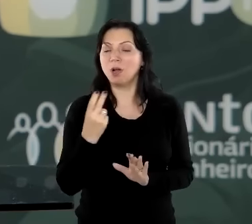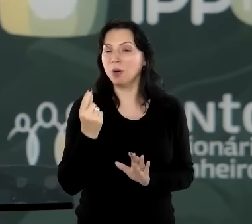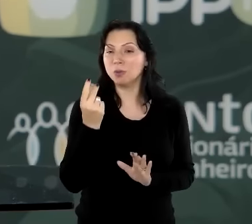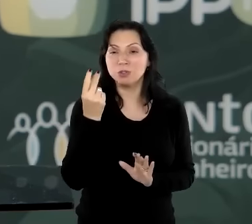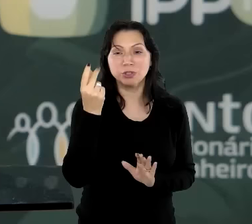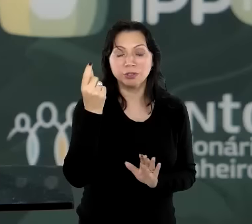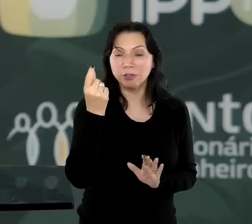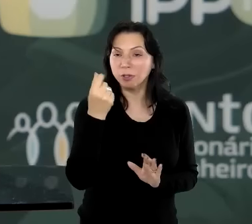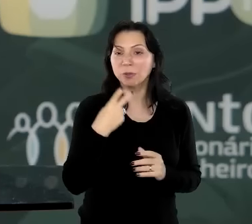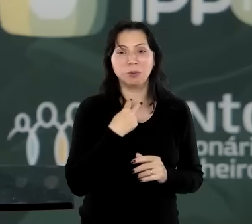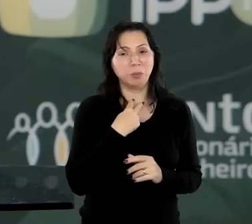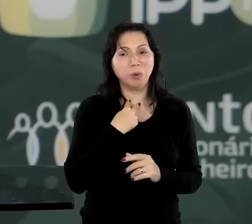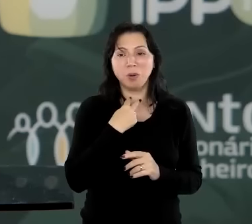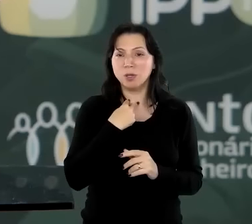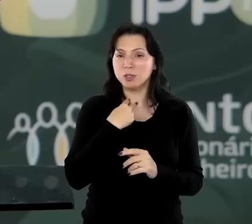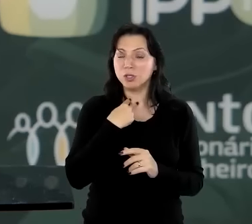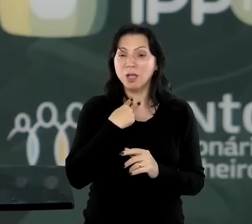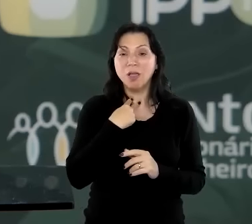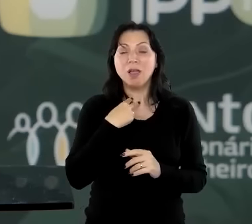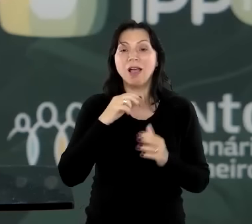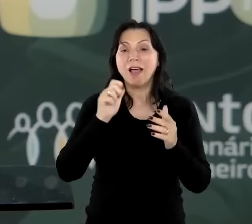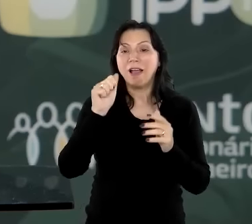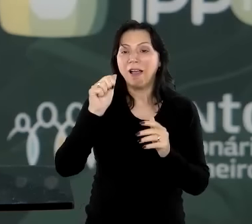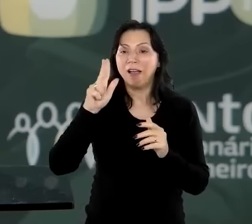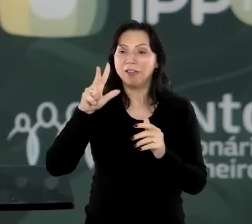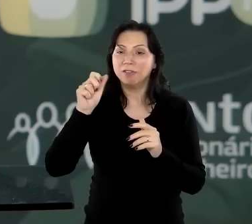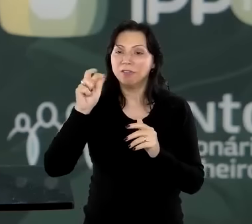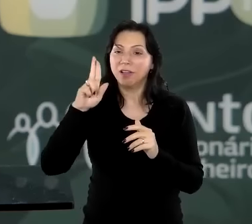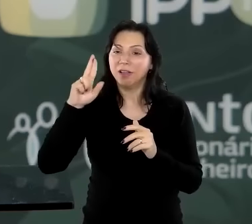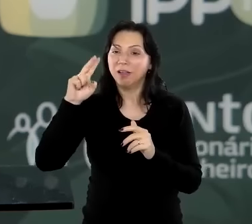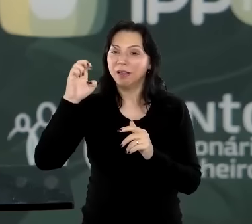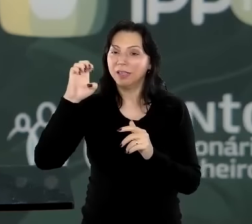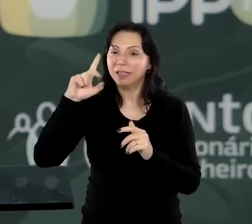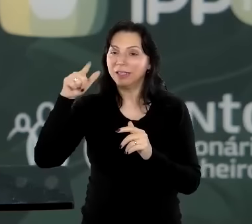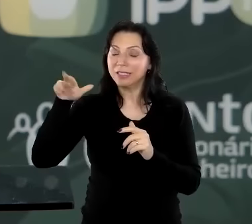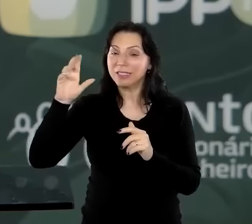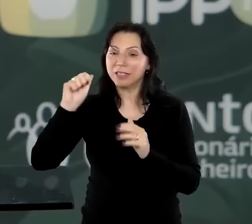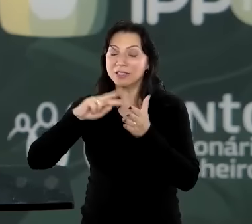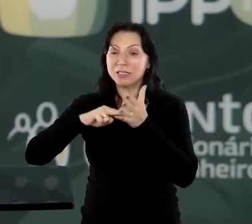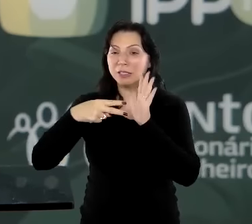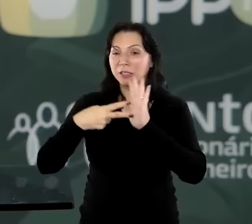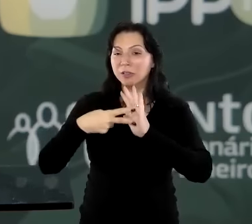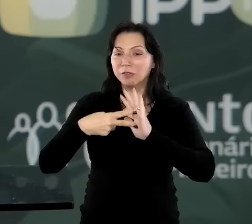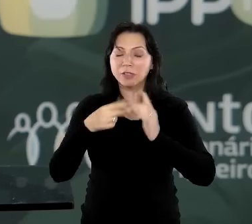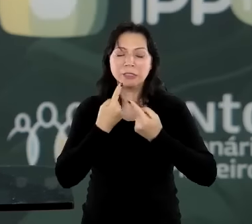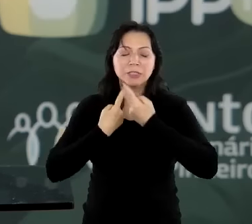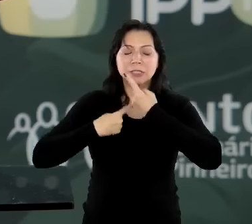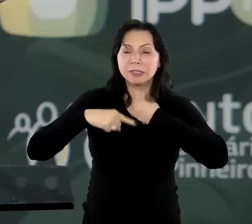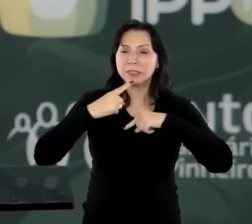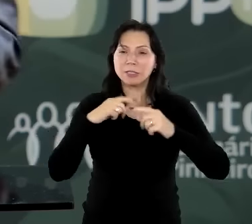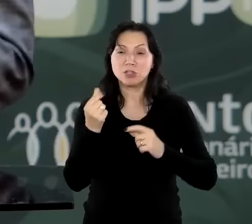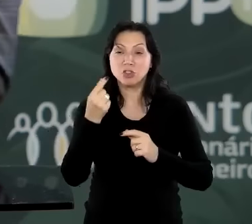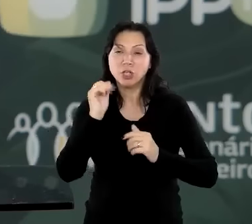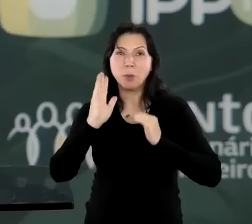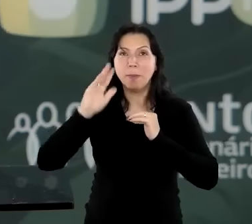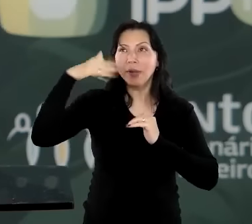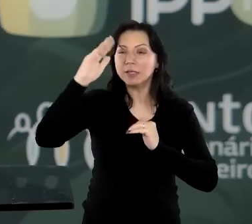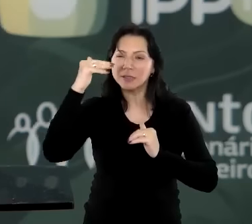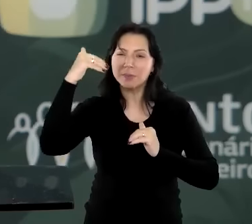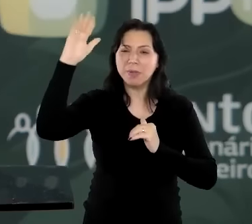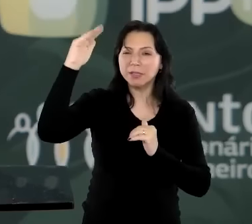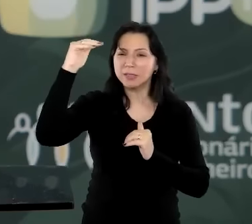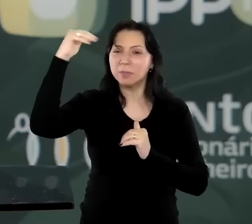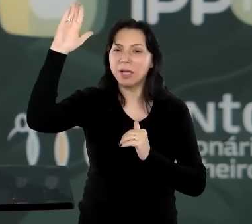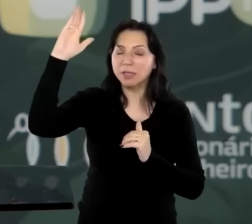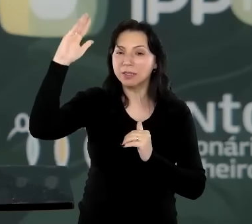pessoa que quer, e quer mais, e quer mais, e quer mais, e quer para si, e só para si, e nunca se satisfaz, nunca